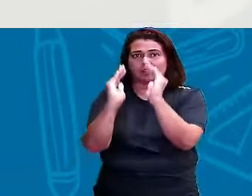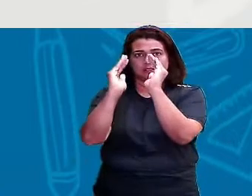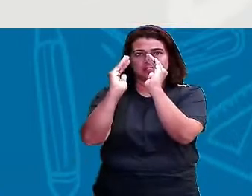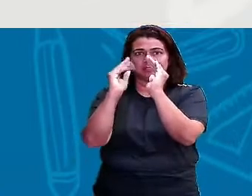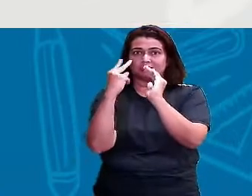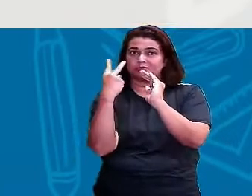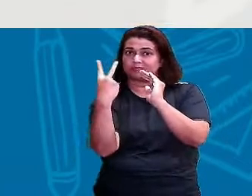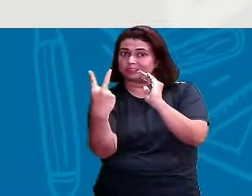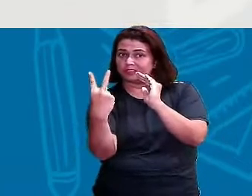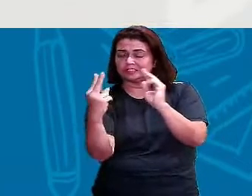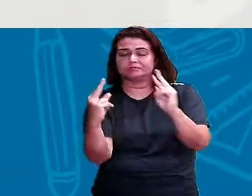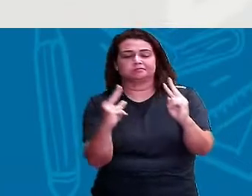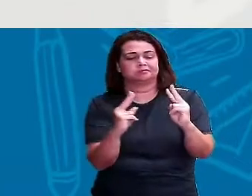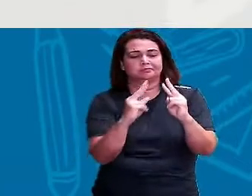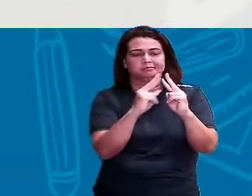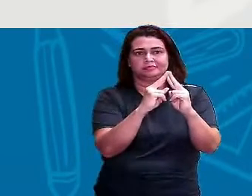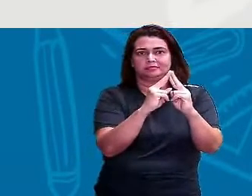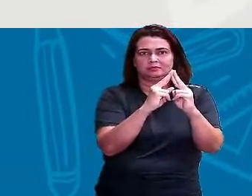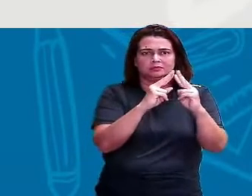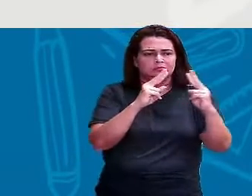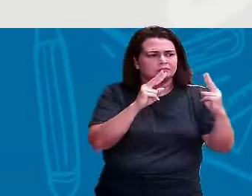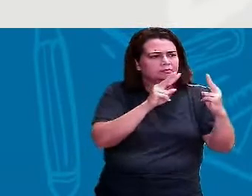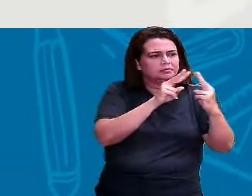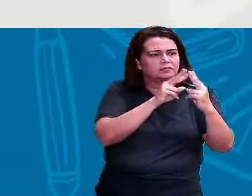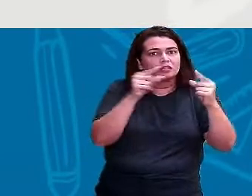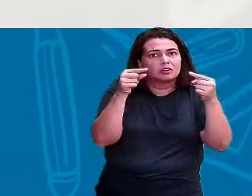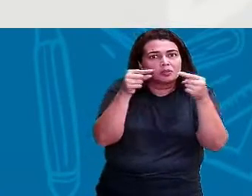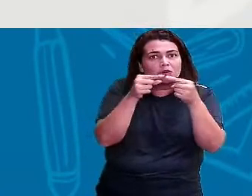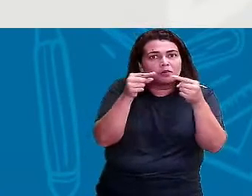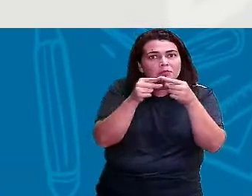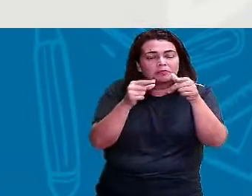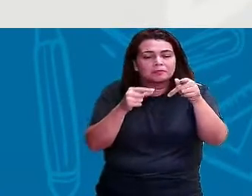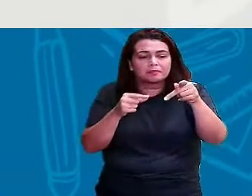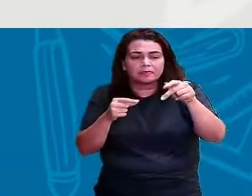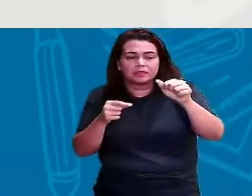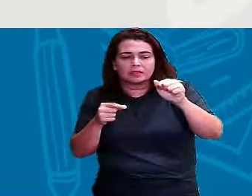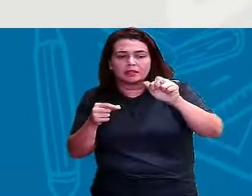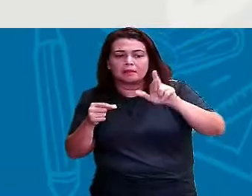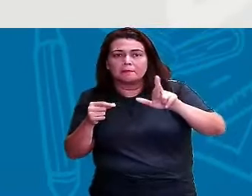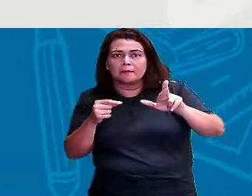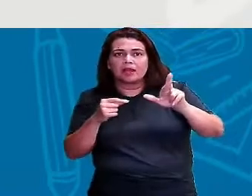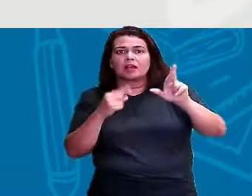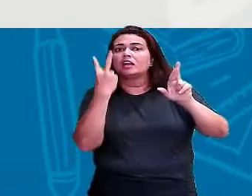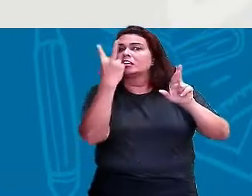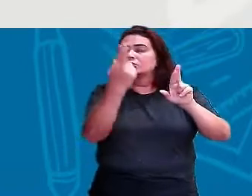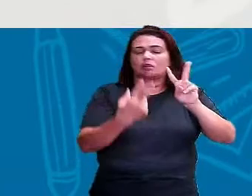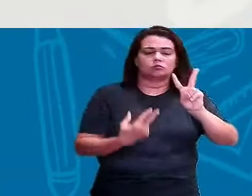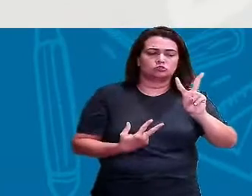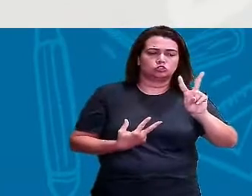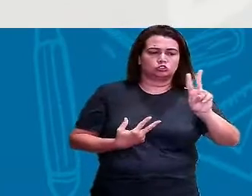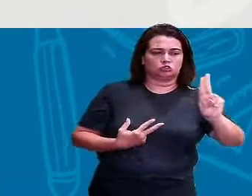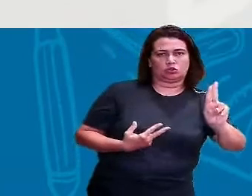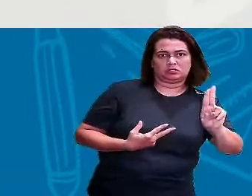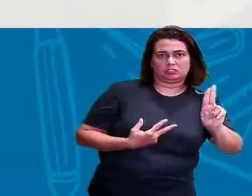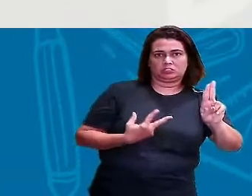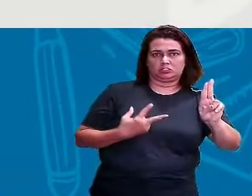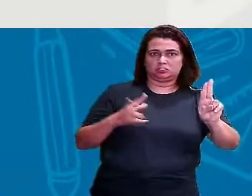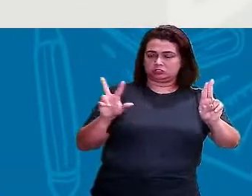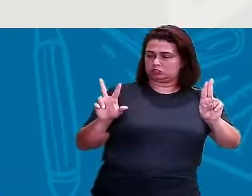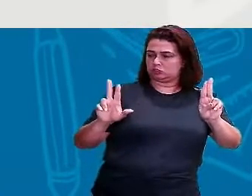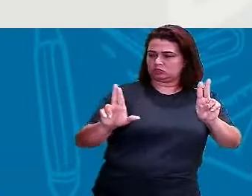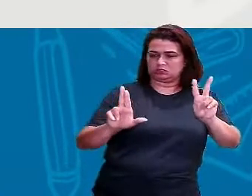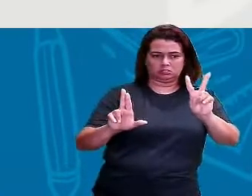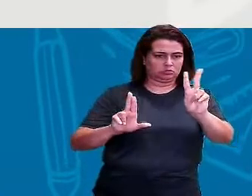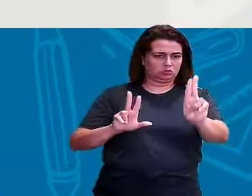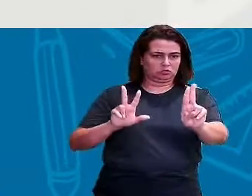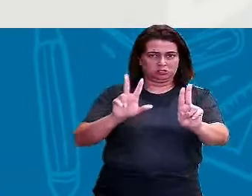Então, sempre que a gente for falar de par, a gente lembra que é um casalzinho, tá? Que são 2 juntinhos. Isso vai ajudar a